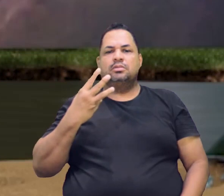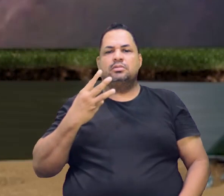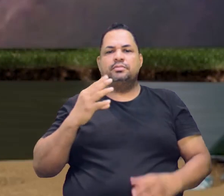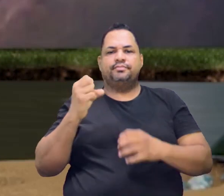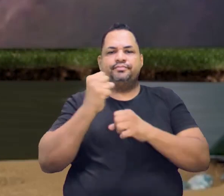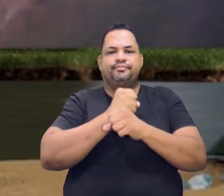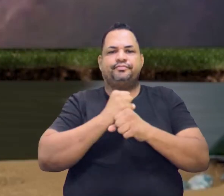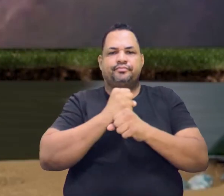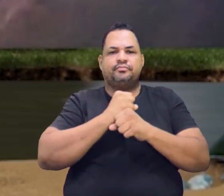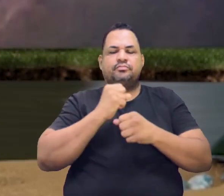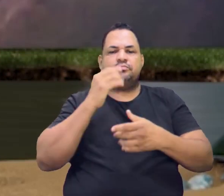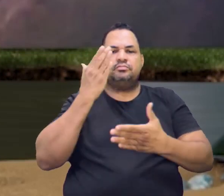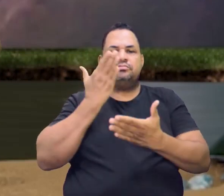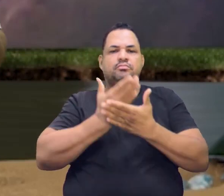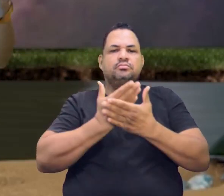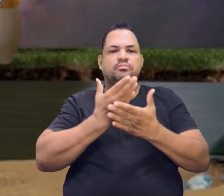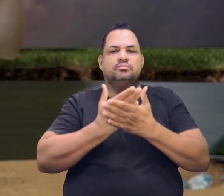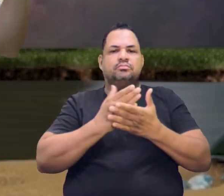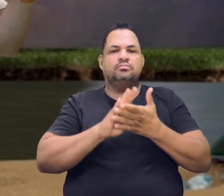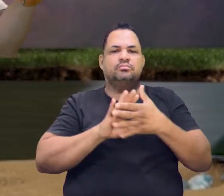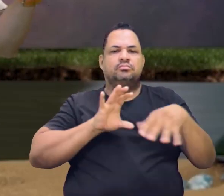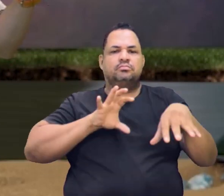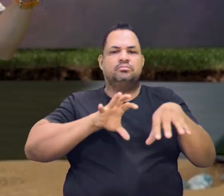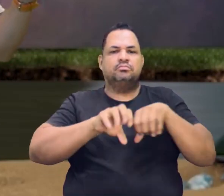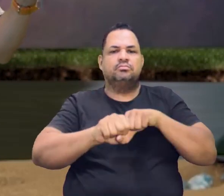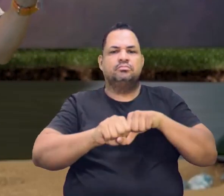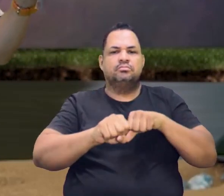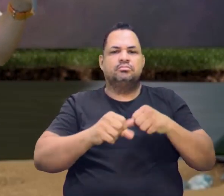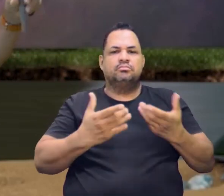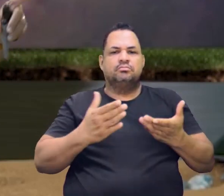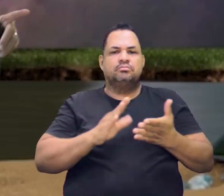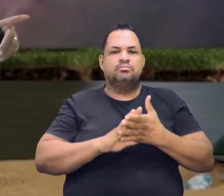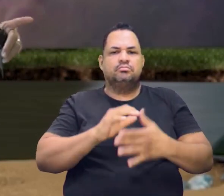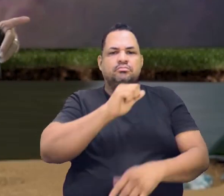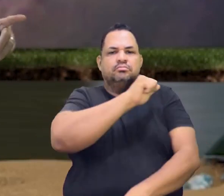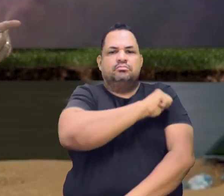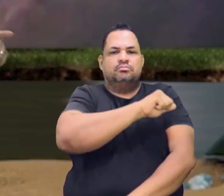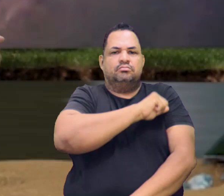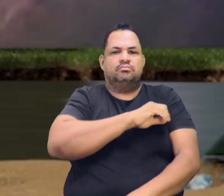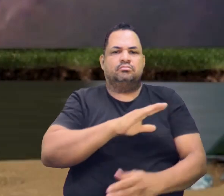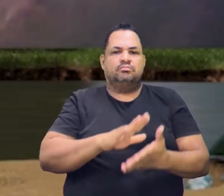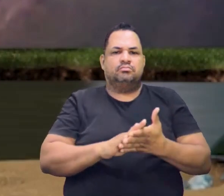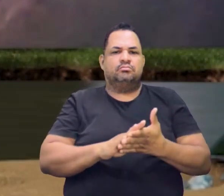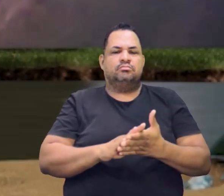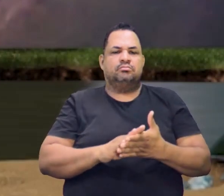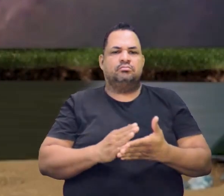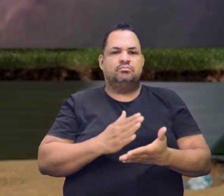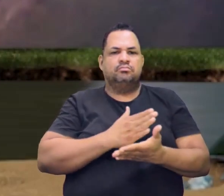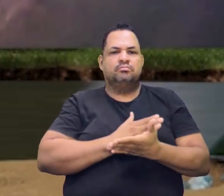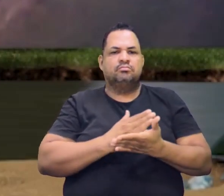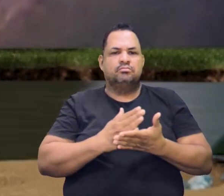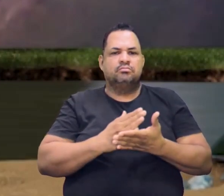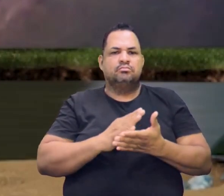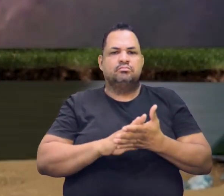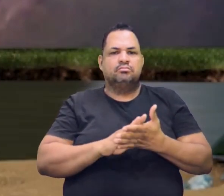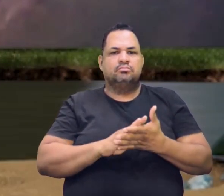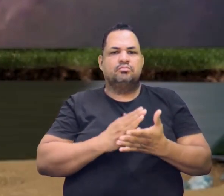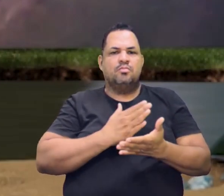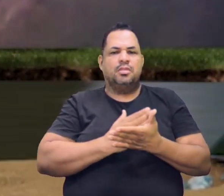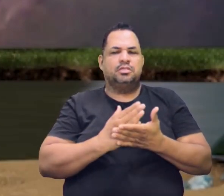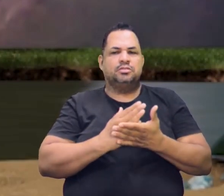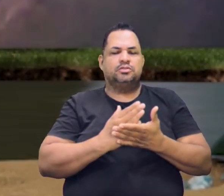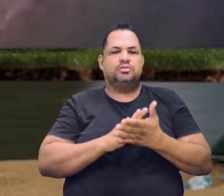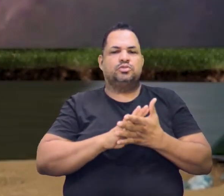ele fez no Liceu Cuiabano não valeu para nada no Rio de Janeiro. Rondon, então, passa a estudar de manhã,